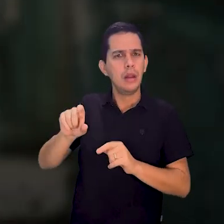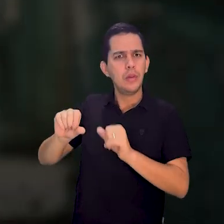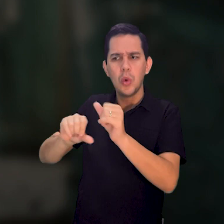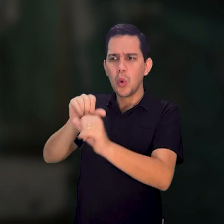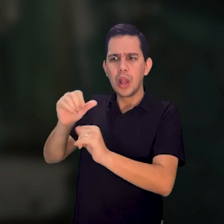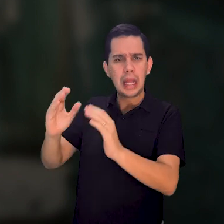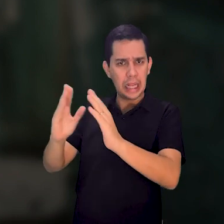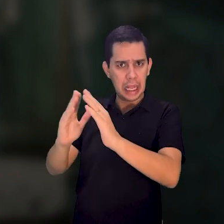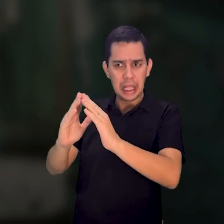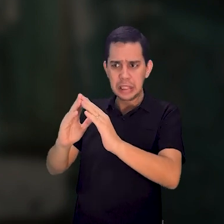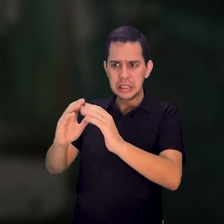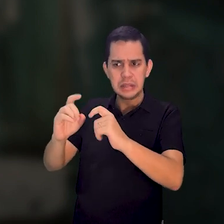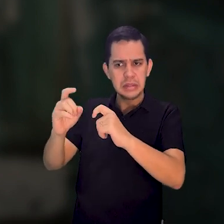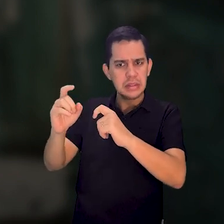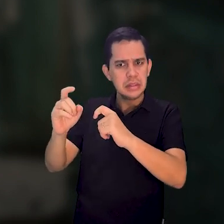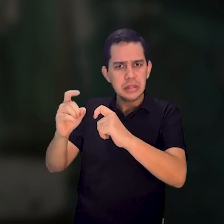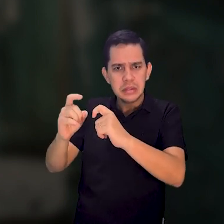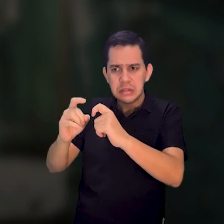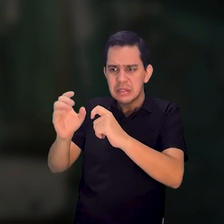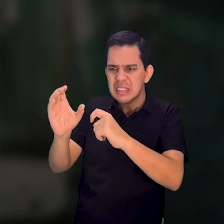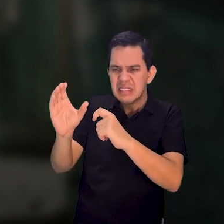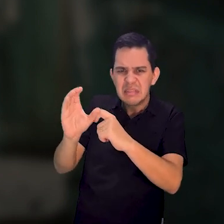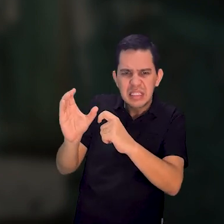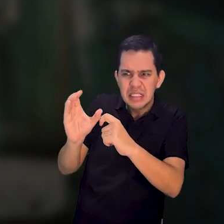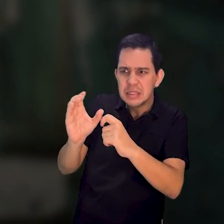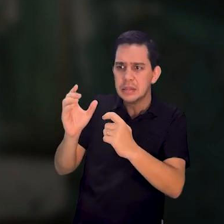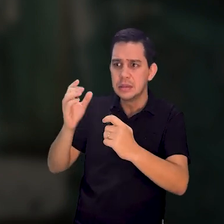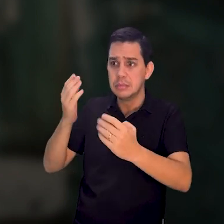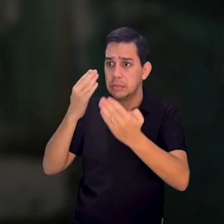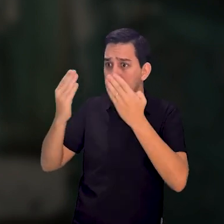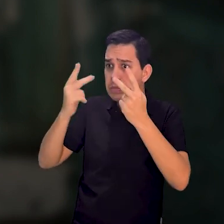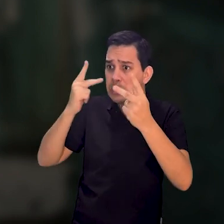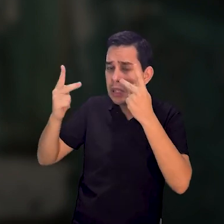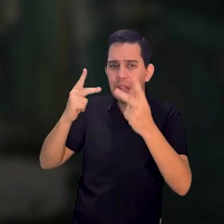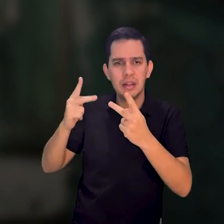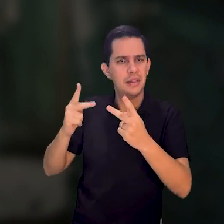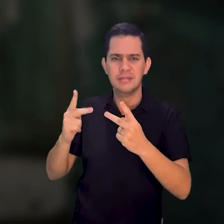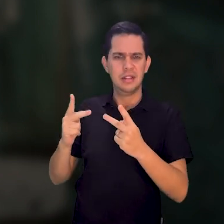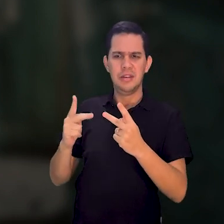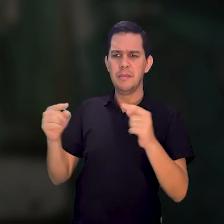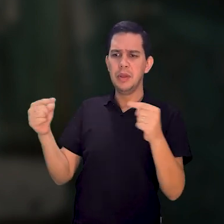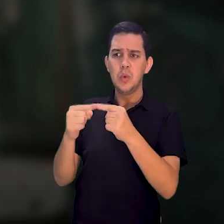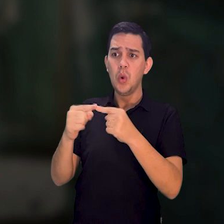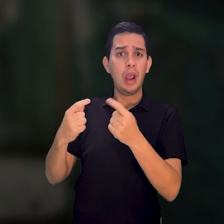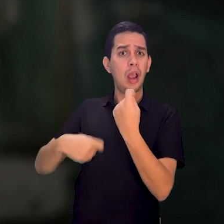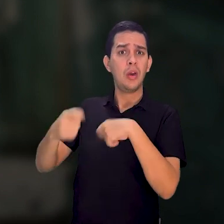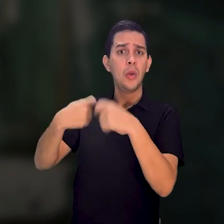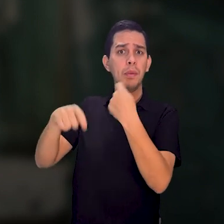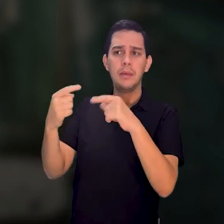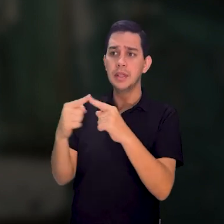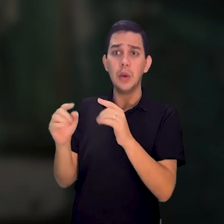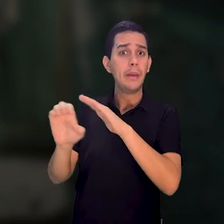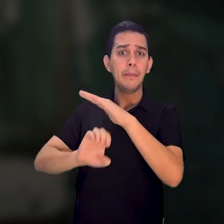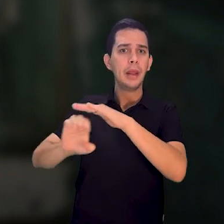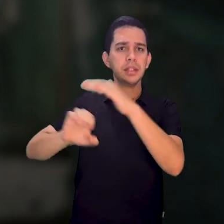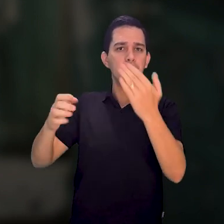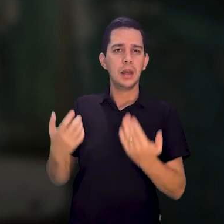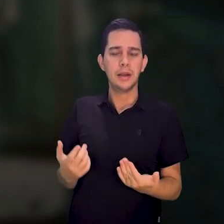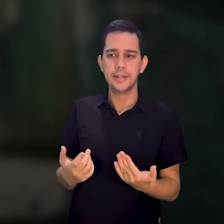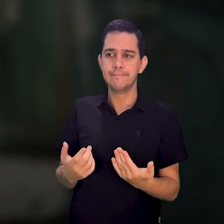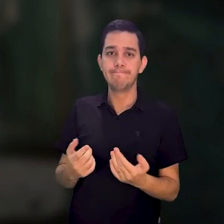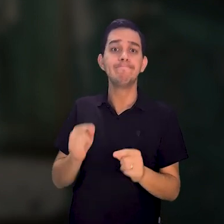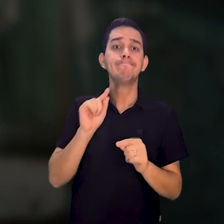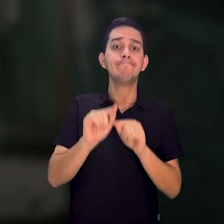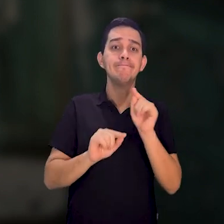se tornou uma indústria. Na verdade, as próprias instituições psiquiátricas conveniadas, elas